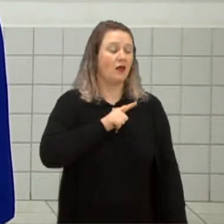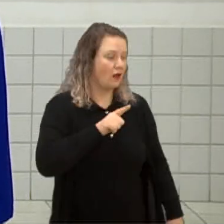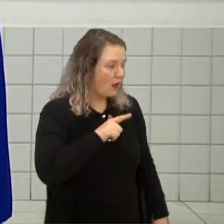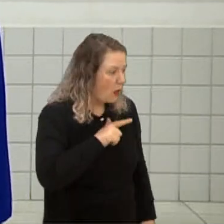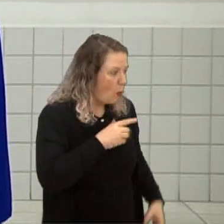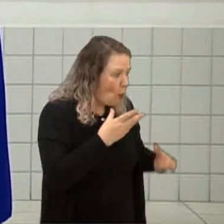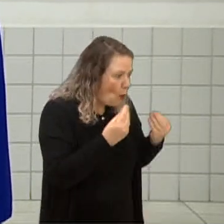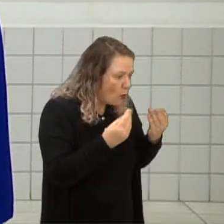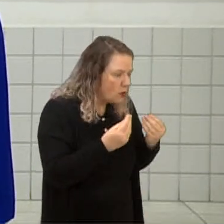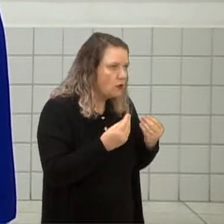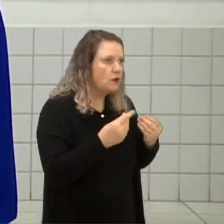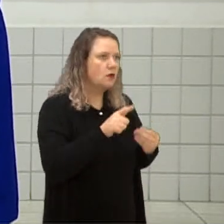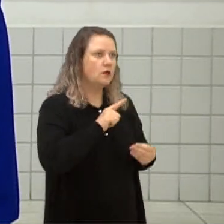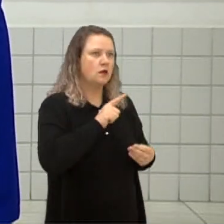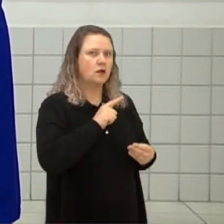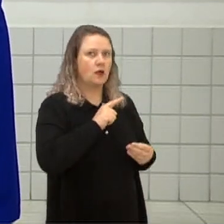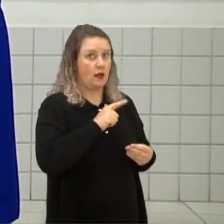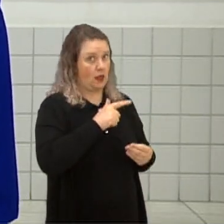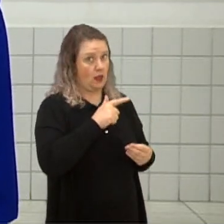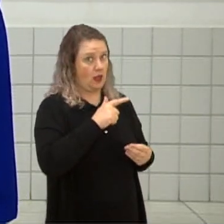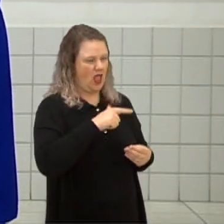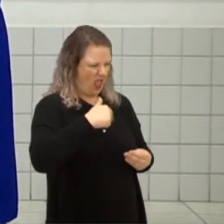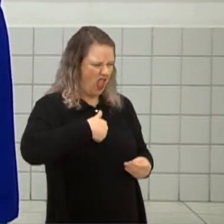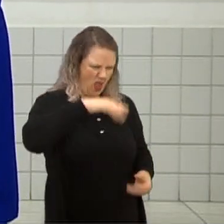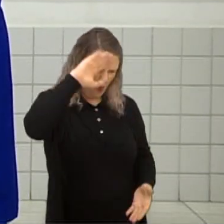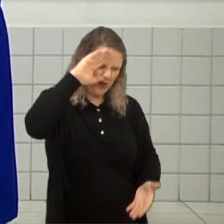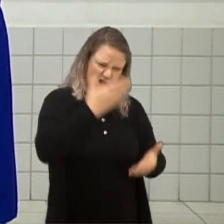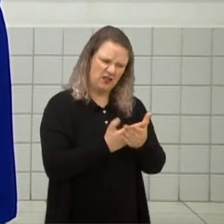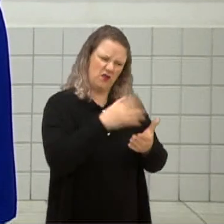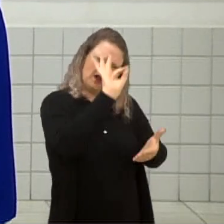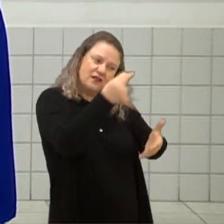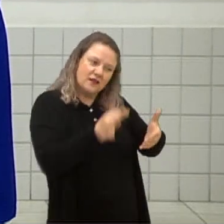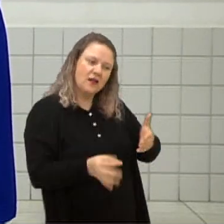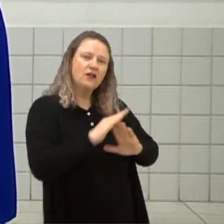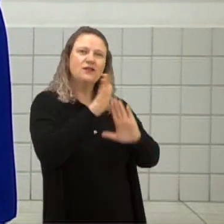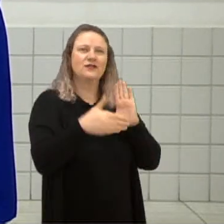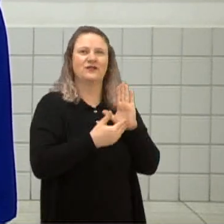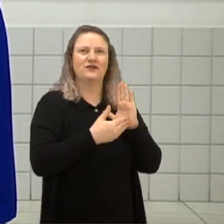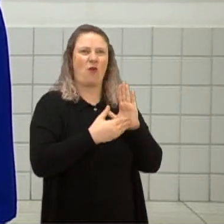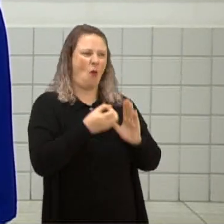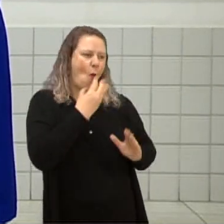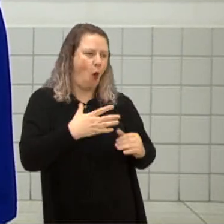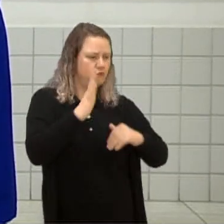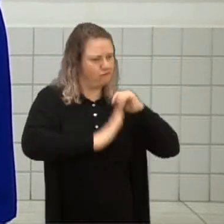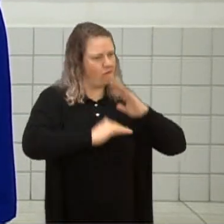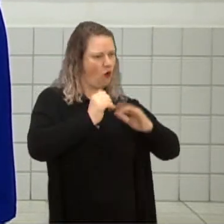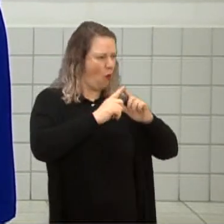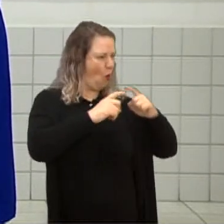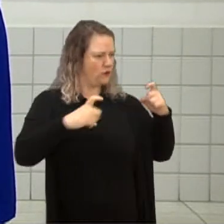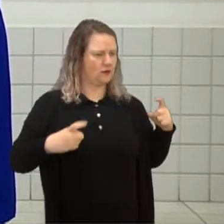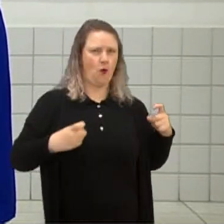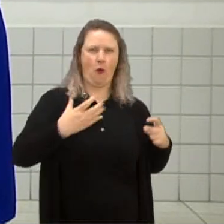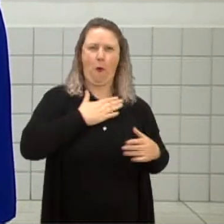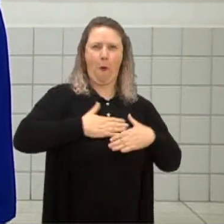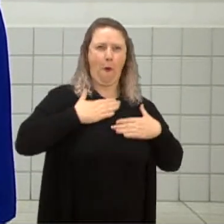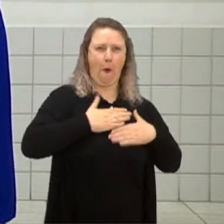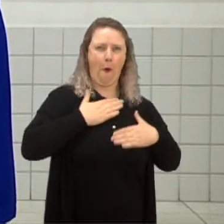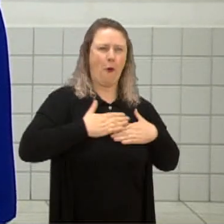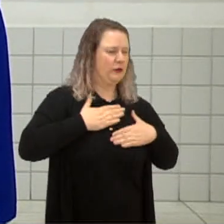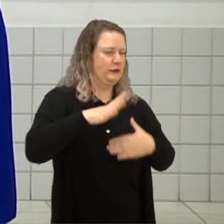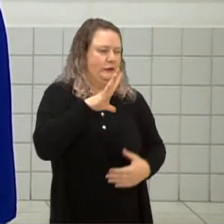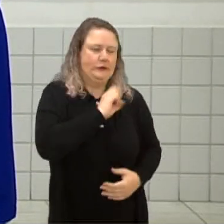ó. Acho que eu vou acertar tudo. Eu sou bom em ciências, foi o Henrique que falou. Oi, prof, te